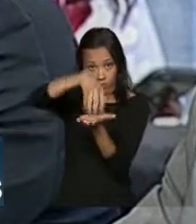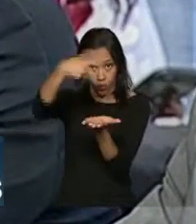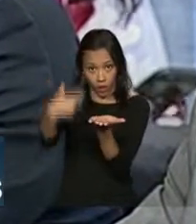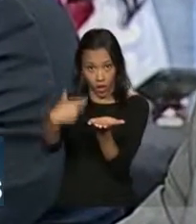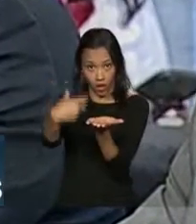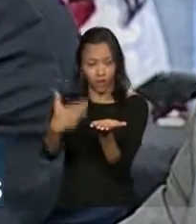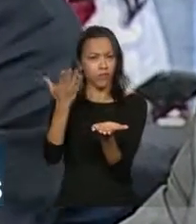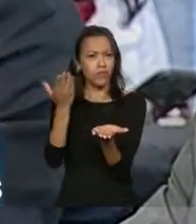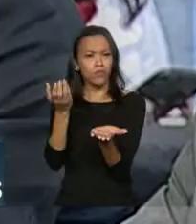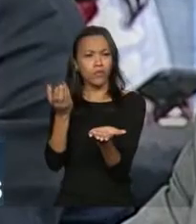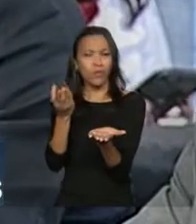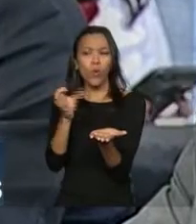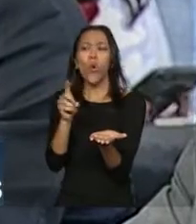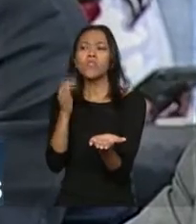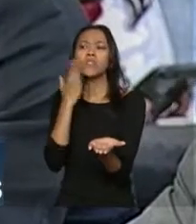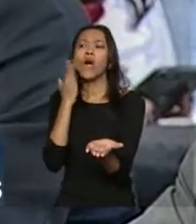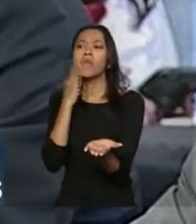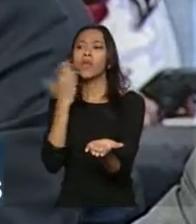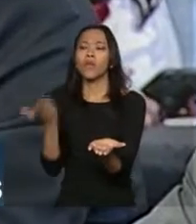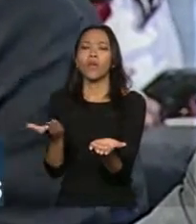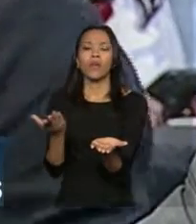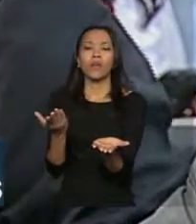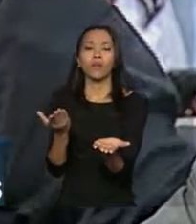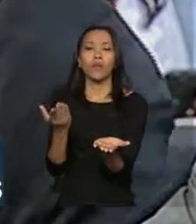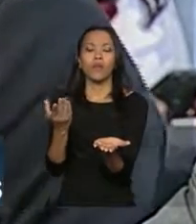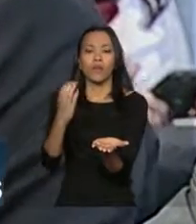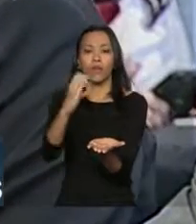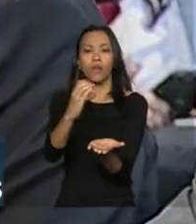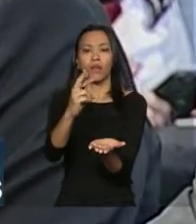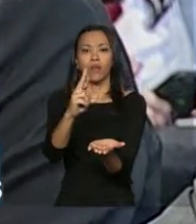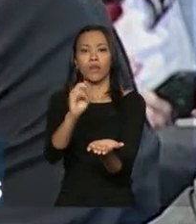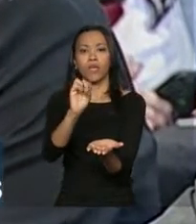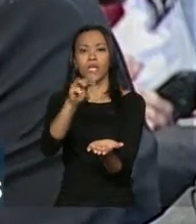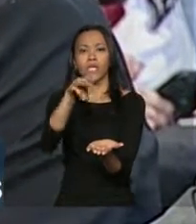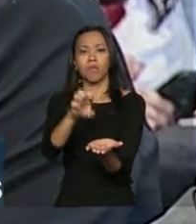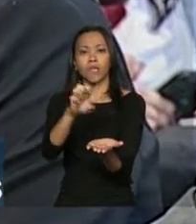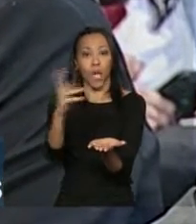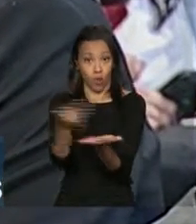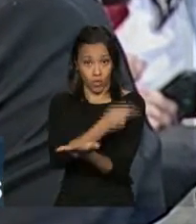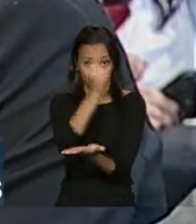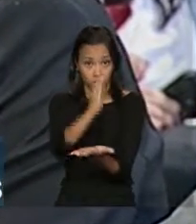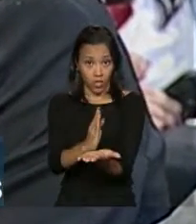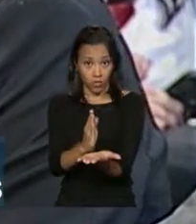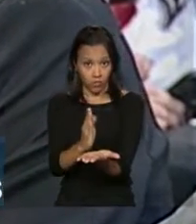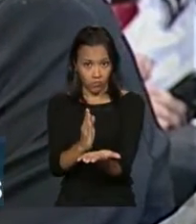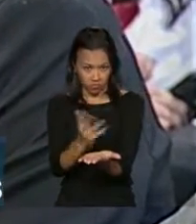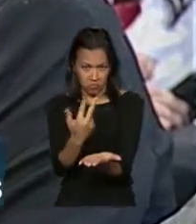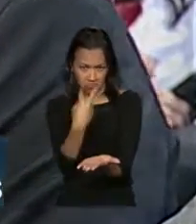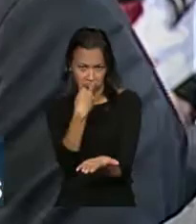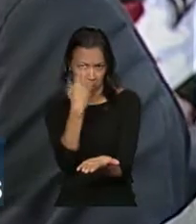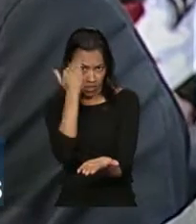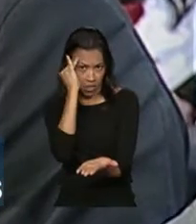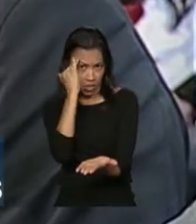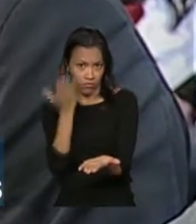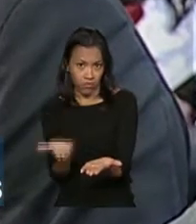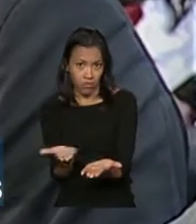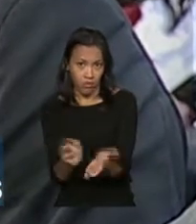como é que identifica crimes internos que teriam ocorrido dentro do Brasil? Eu me fiz entender, não?